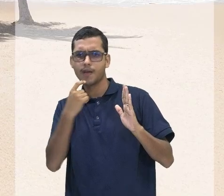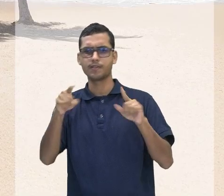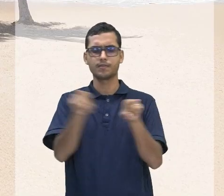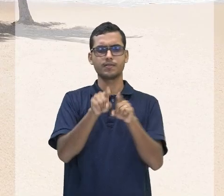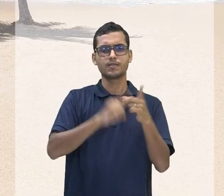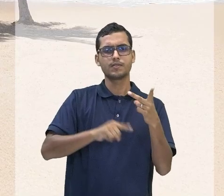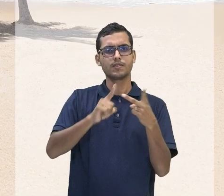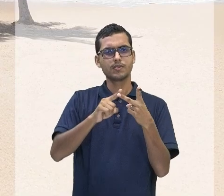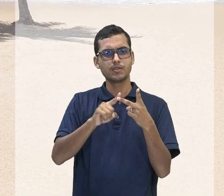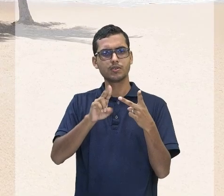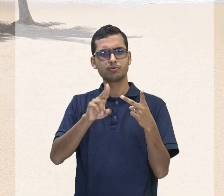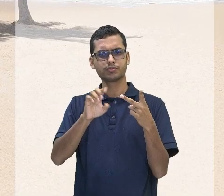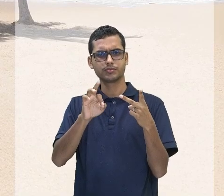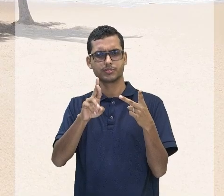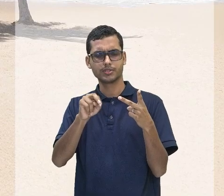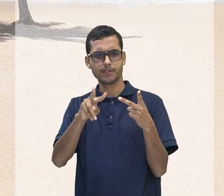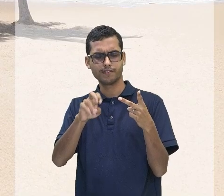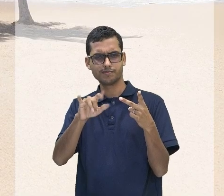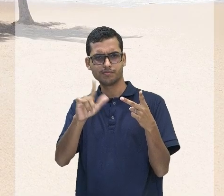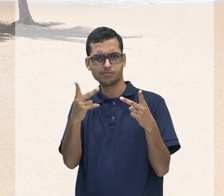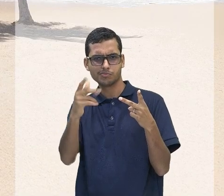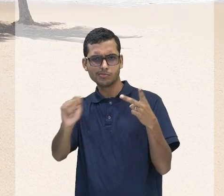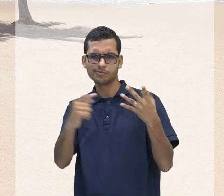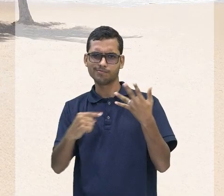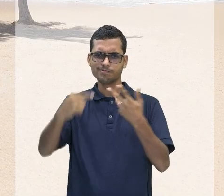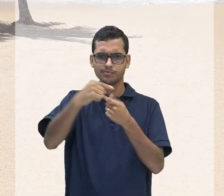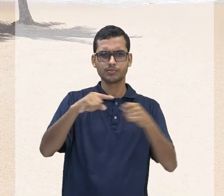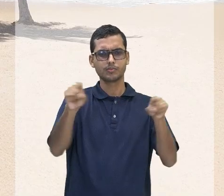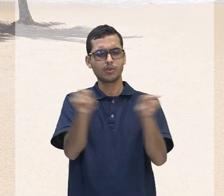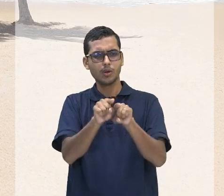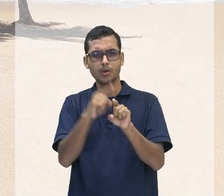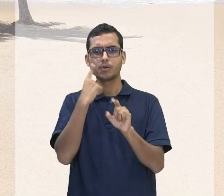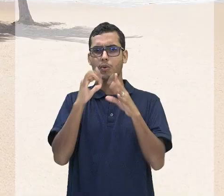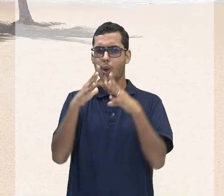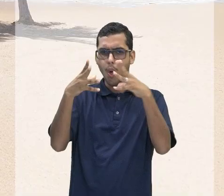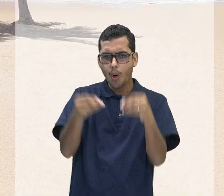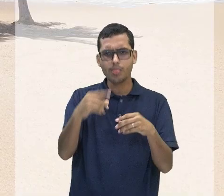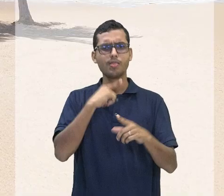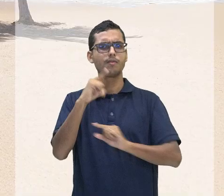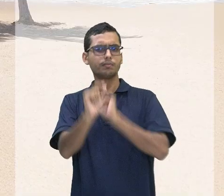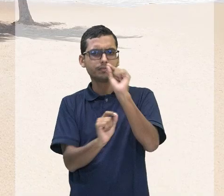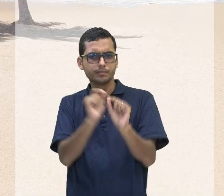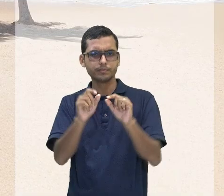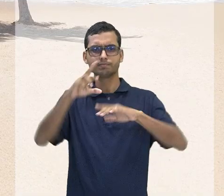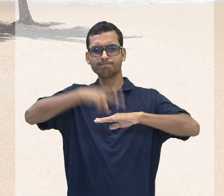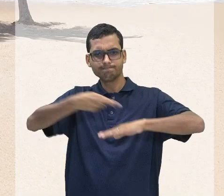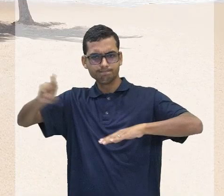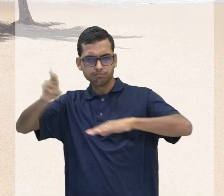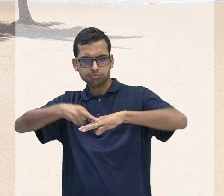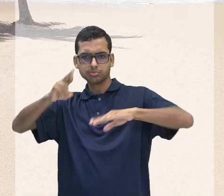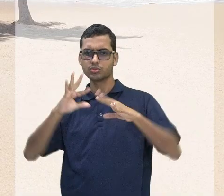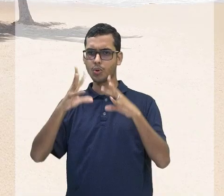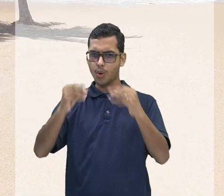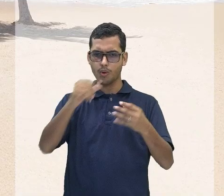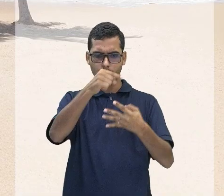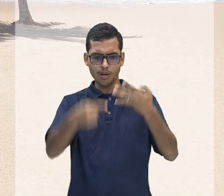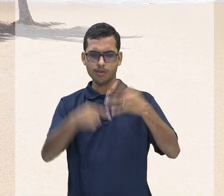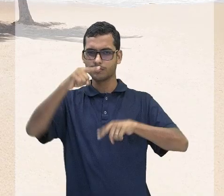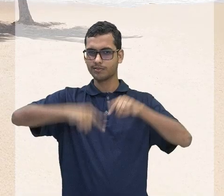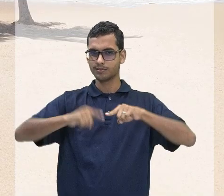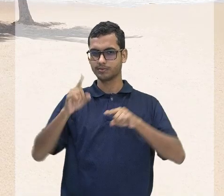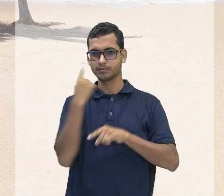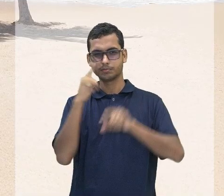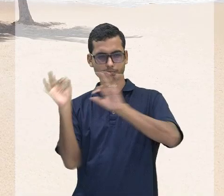e o tipo de radiação, mas em todos eles, como eu já disse a vocês, eles emitem radiação. Então vamos ao conceito